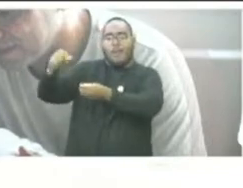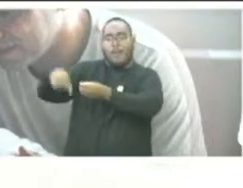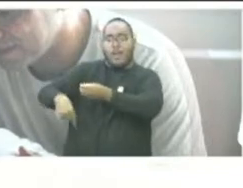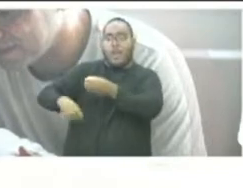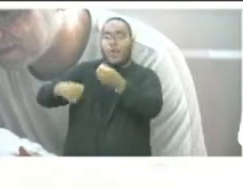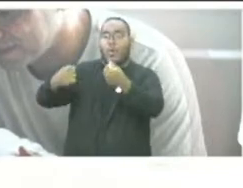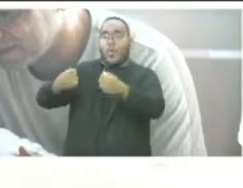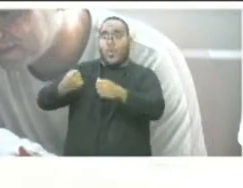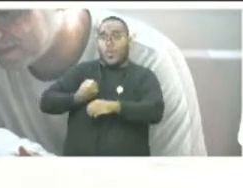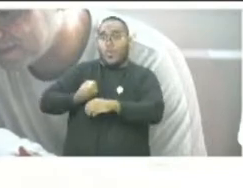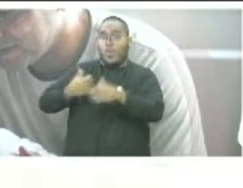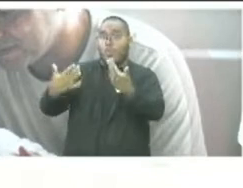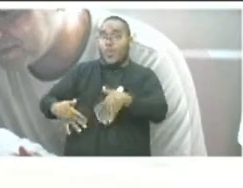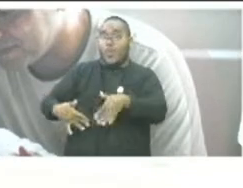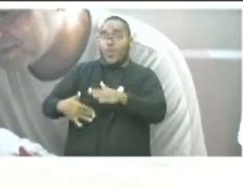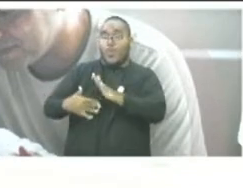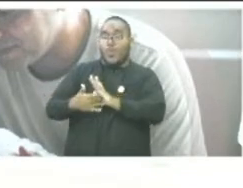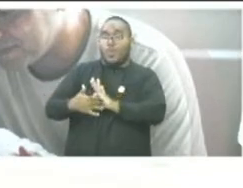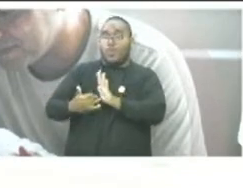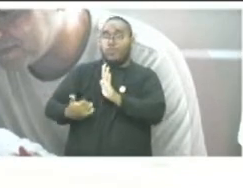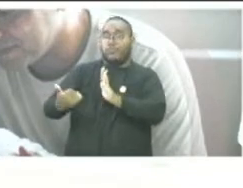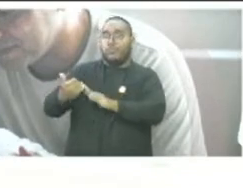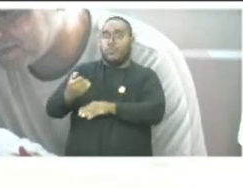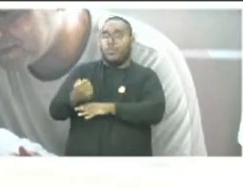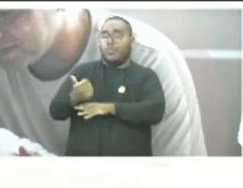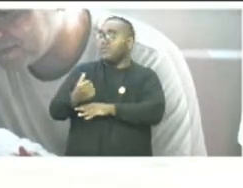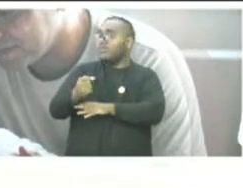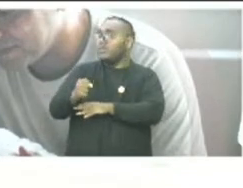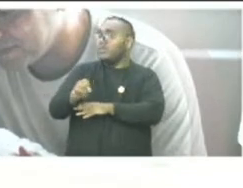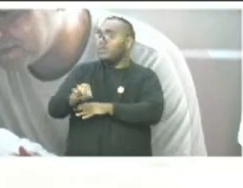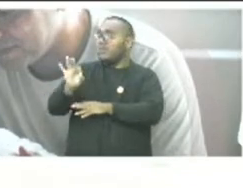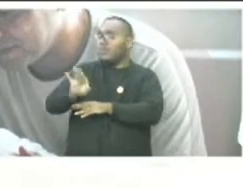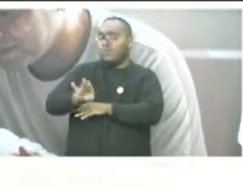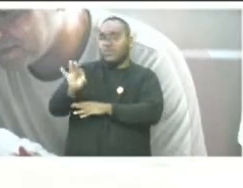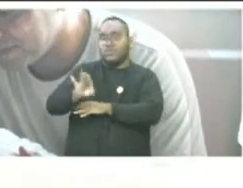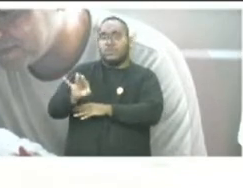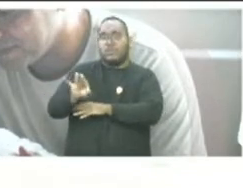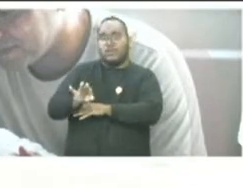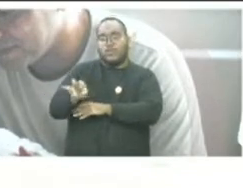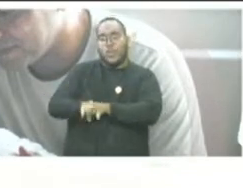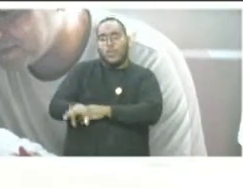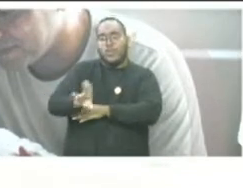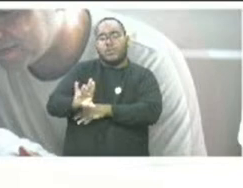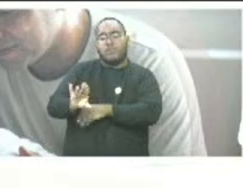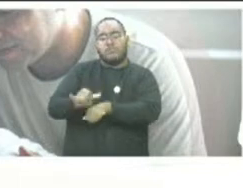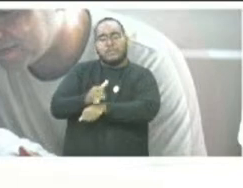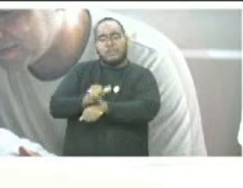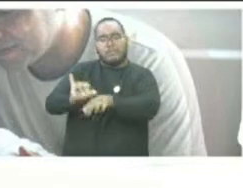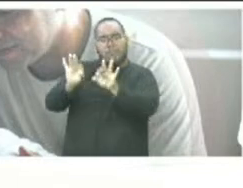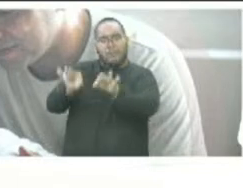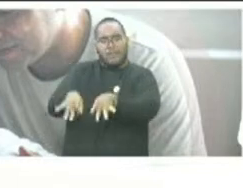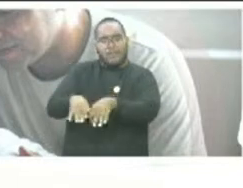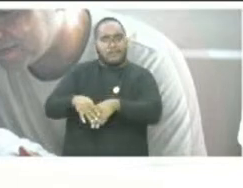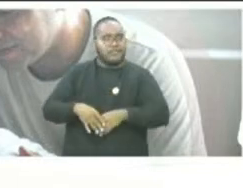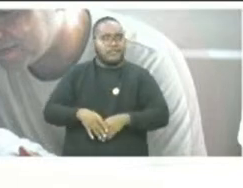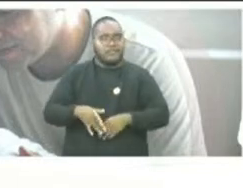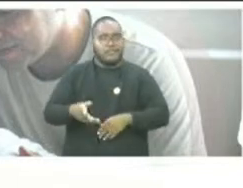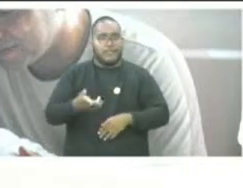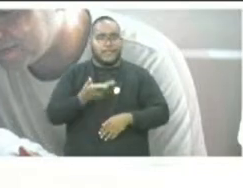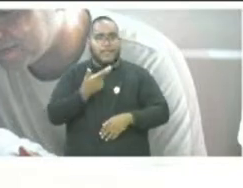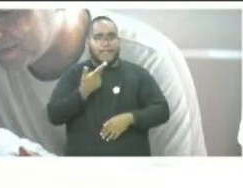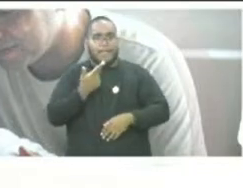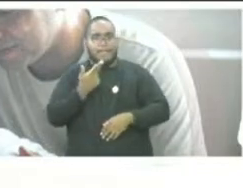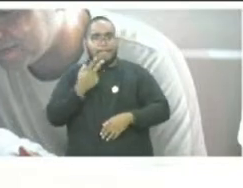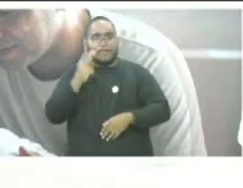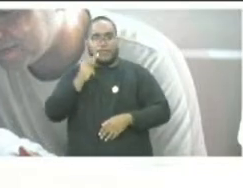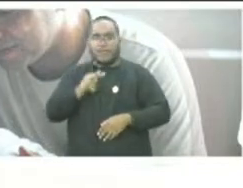isso representa quase 80% dos municípios usando essa ferramenta. Então, aqui a gente vê um pouco desse